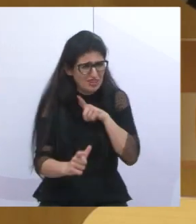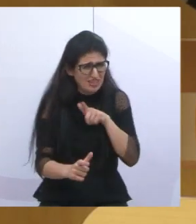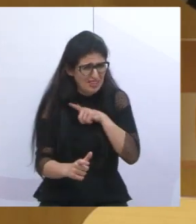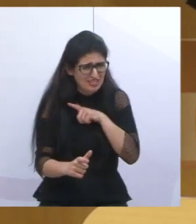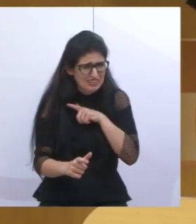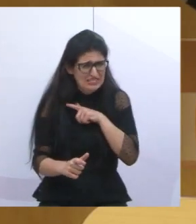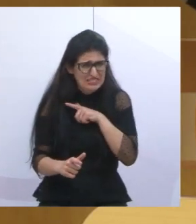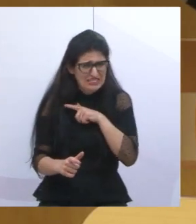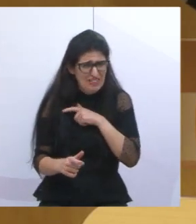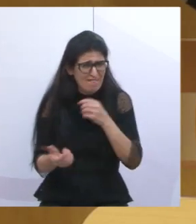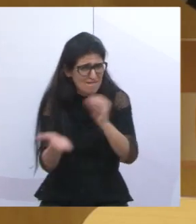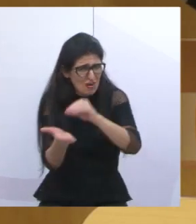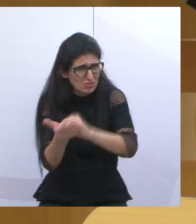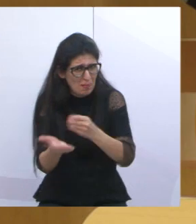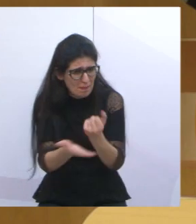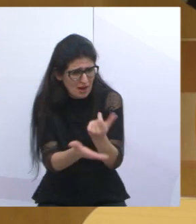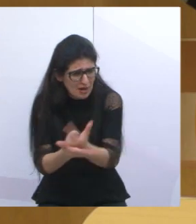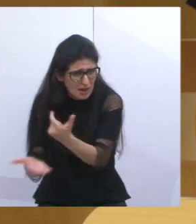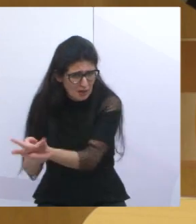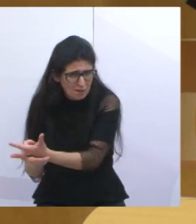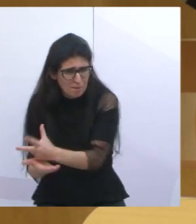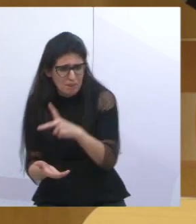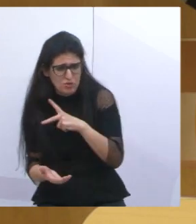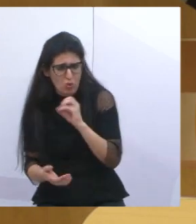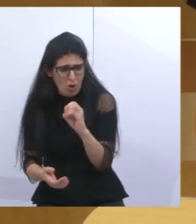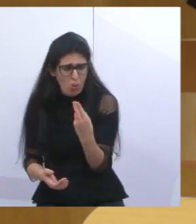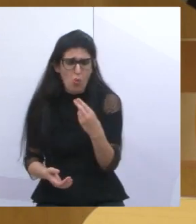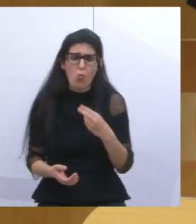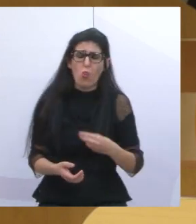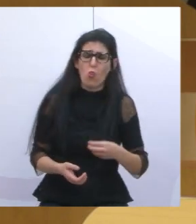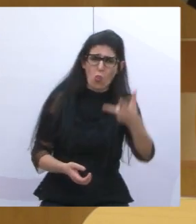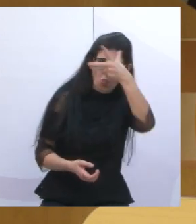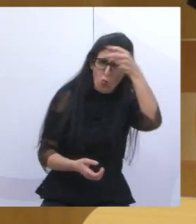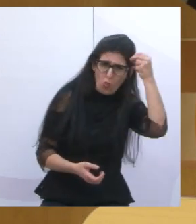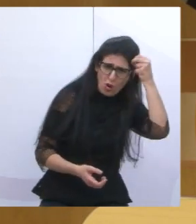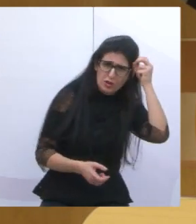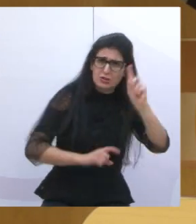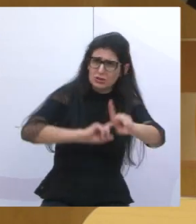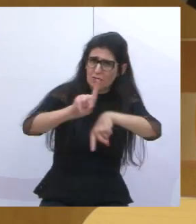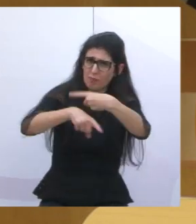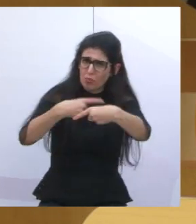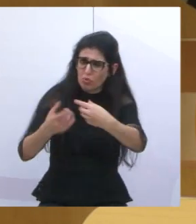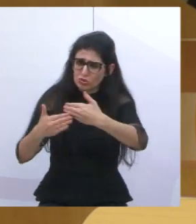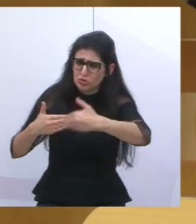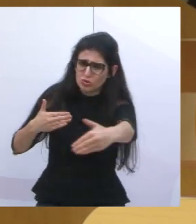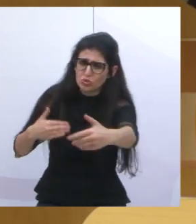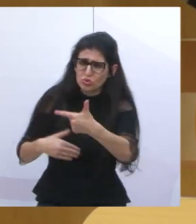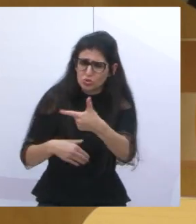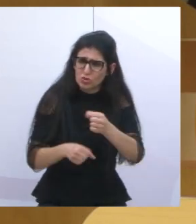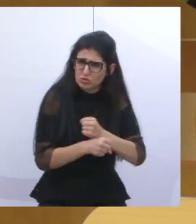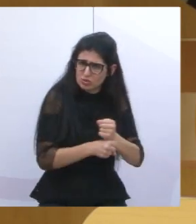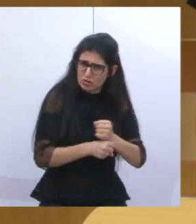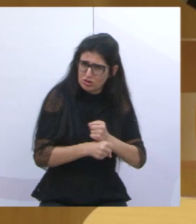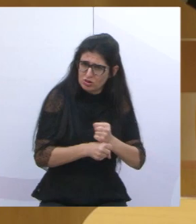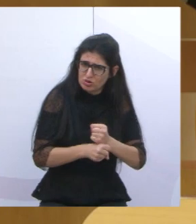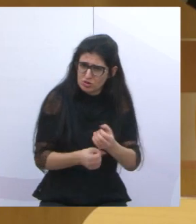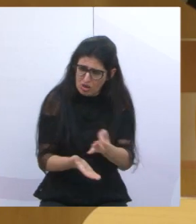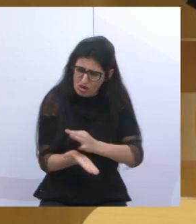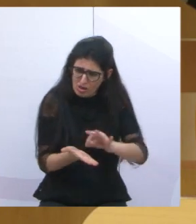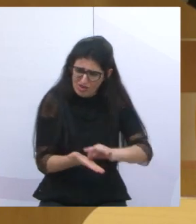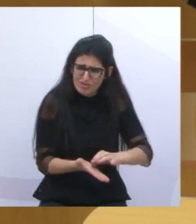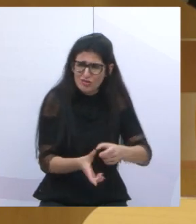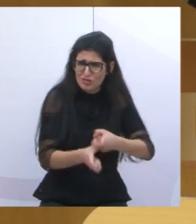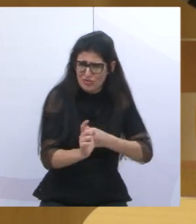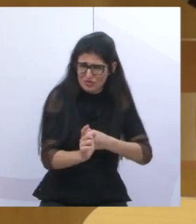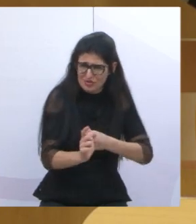inadimplência pública ou privada, de proteção ao crédito após 2 anos contados da inscrição em dívida